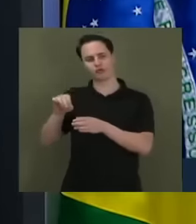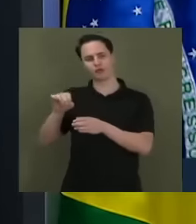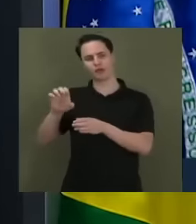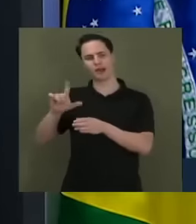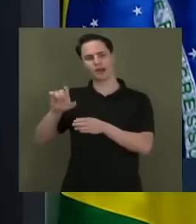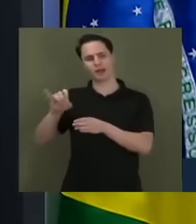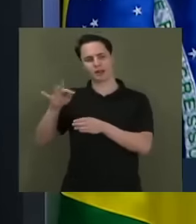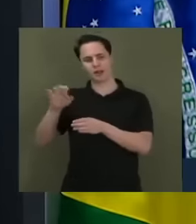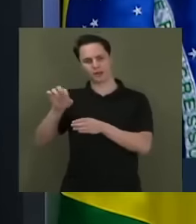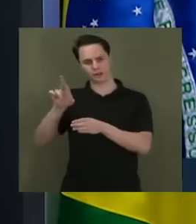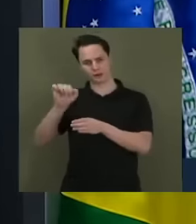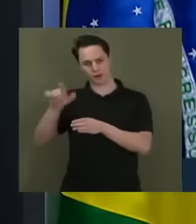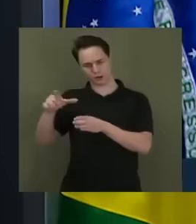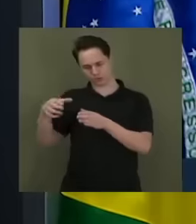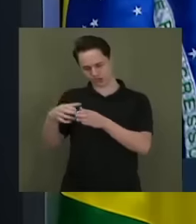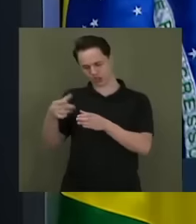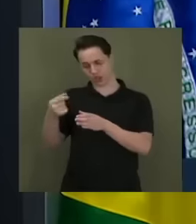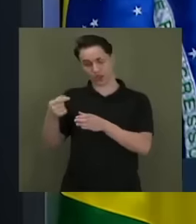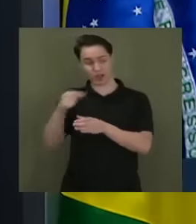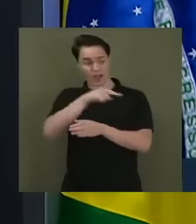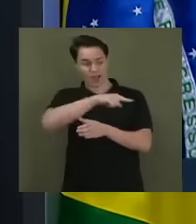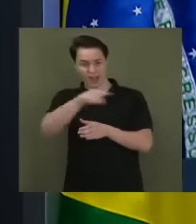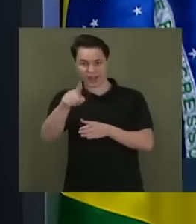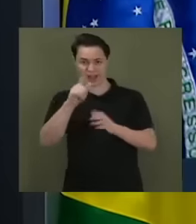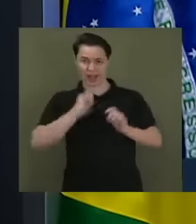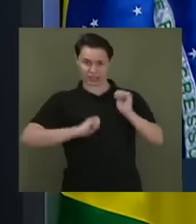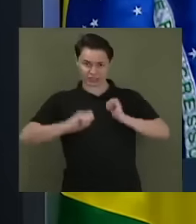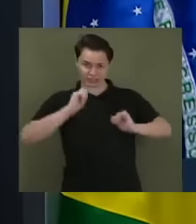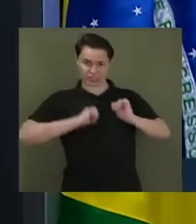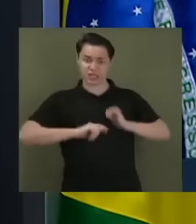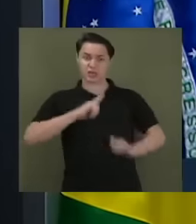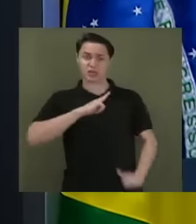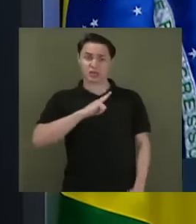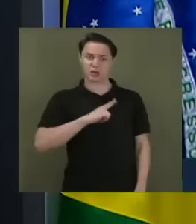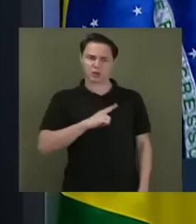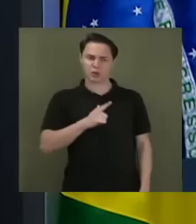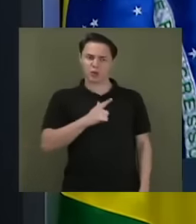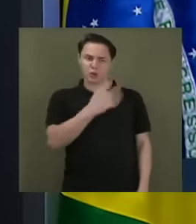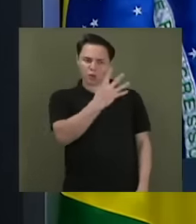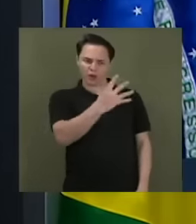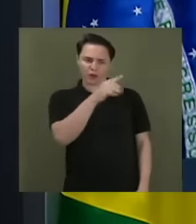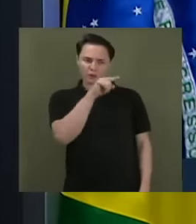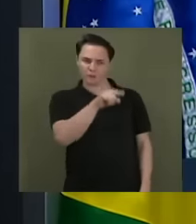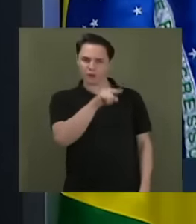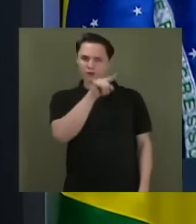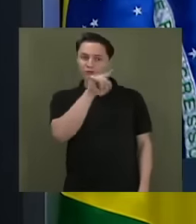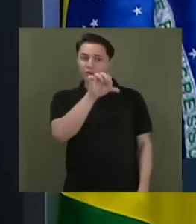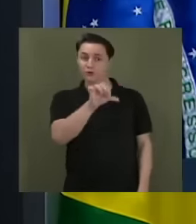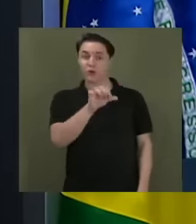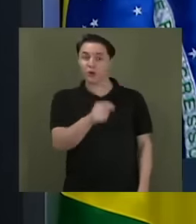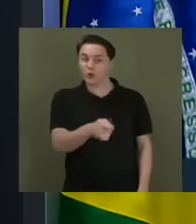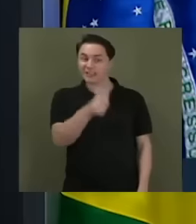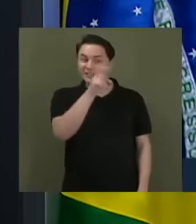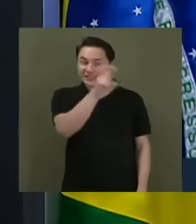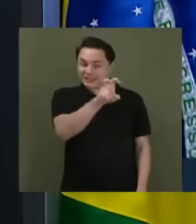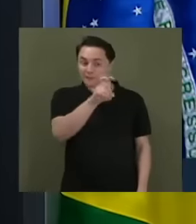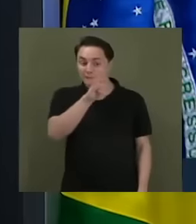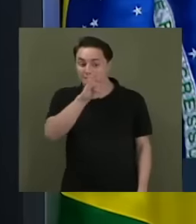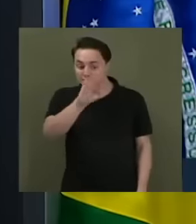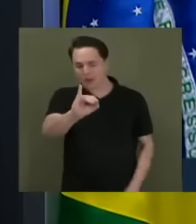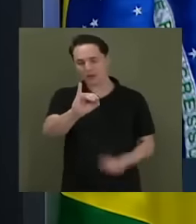simplesmente 4.9 sim quase cinco bi b de bola aí de índio bilhões